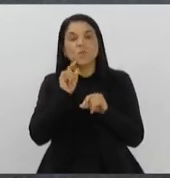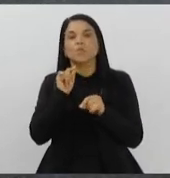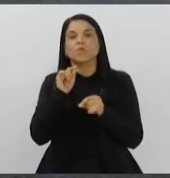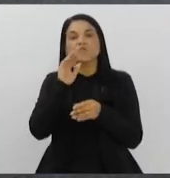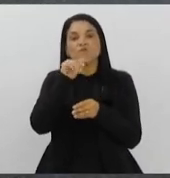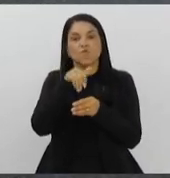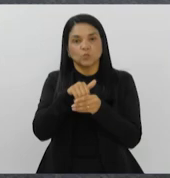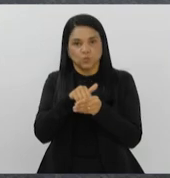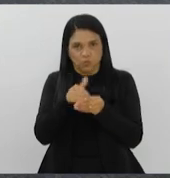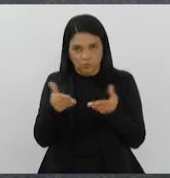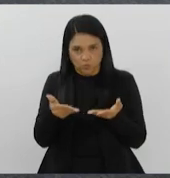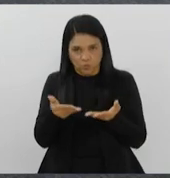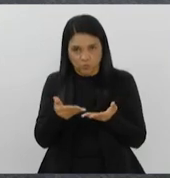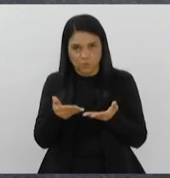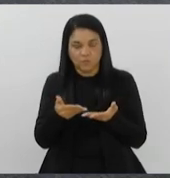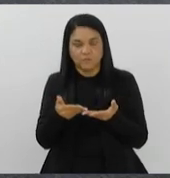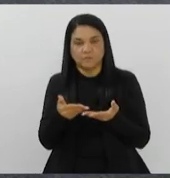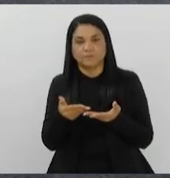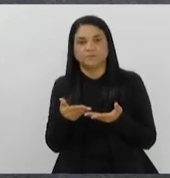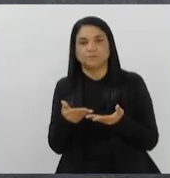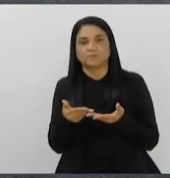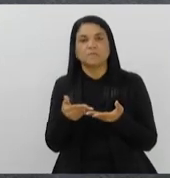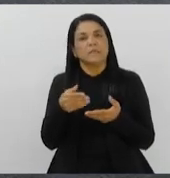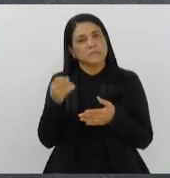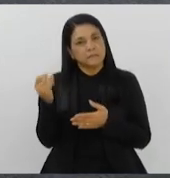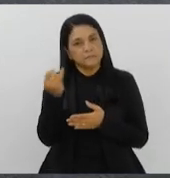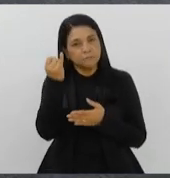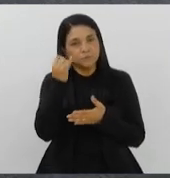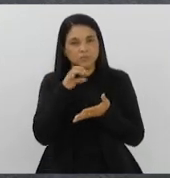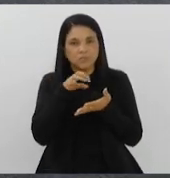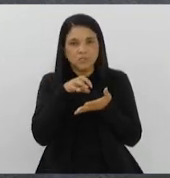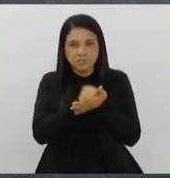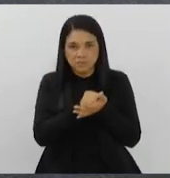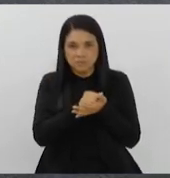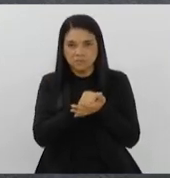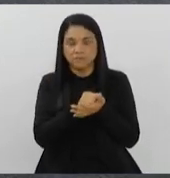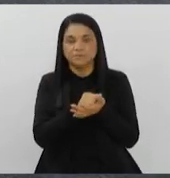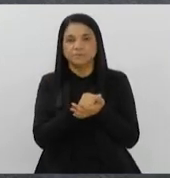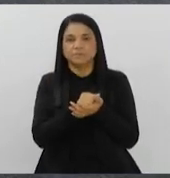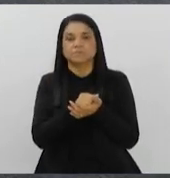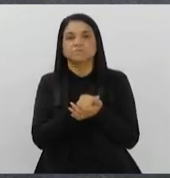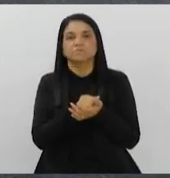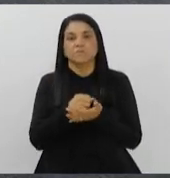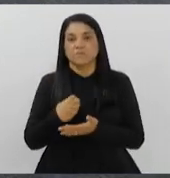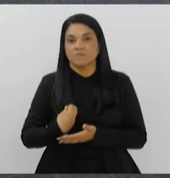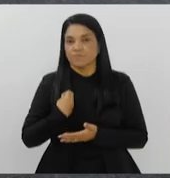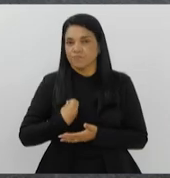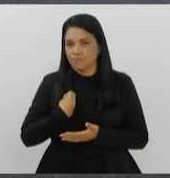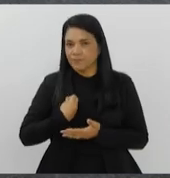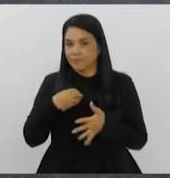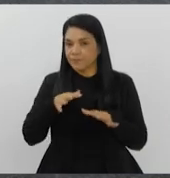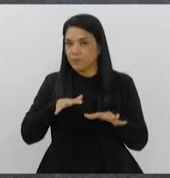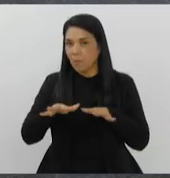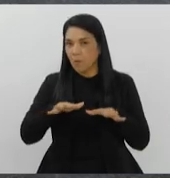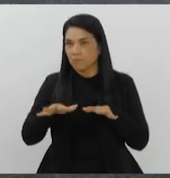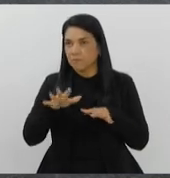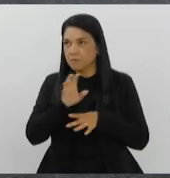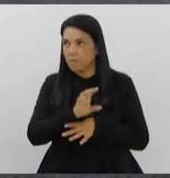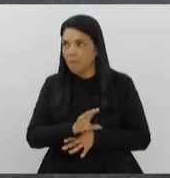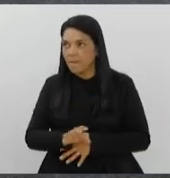votar. Primeiro, eu acho muito importante a gente registrar que existe um movimento que é